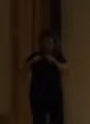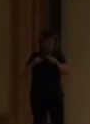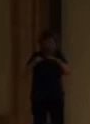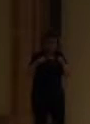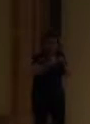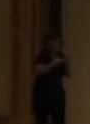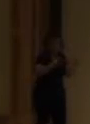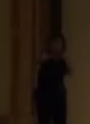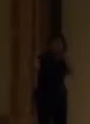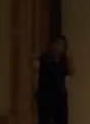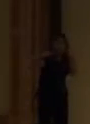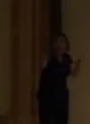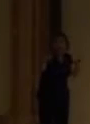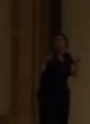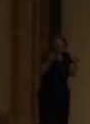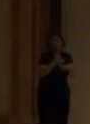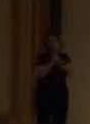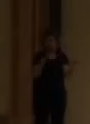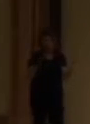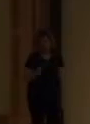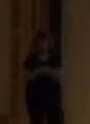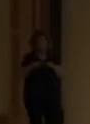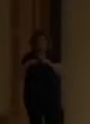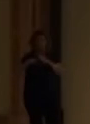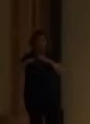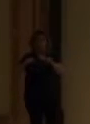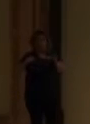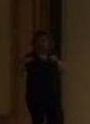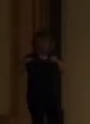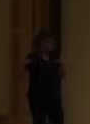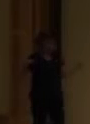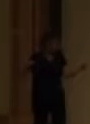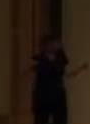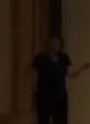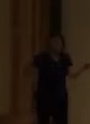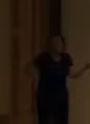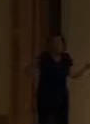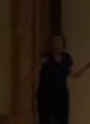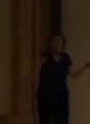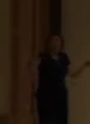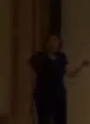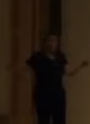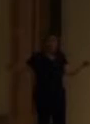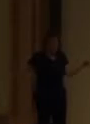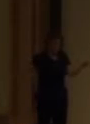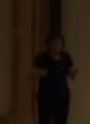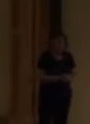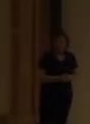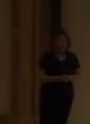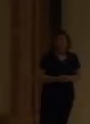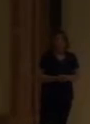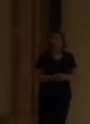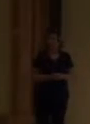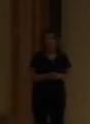o quê. Às vezes até chega a ser chocante que, em tempos de grandes medos por causa do dióxido de